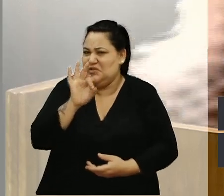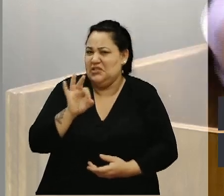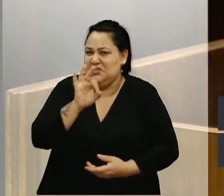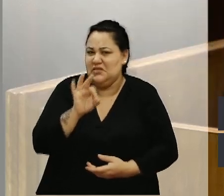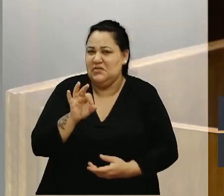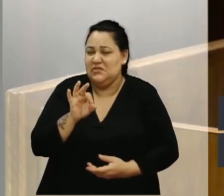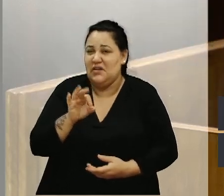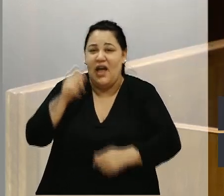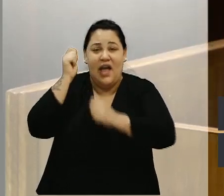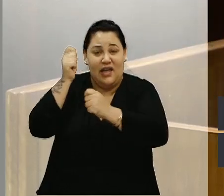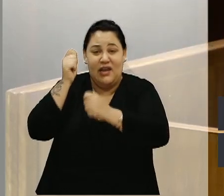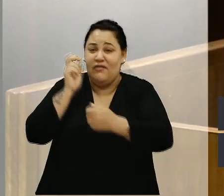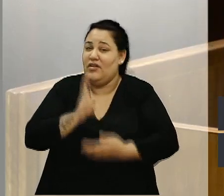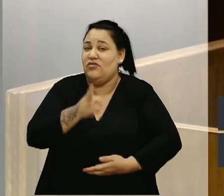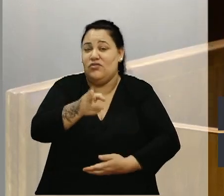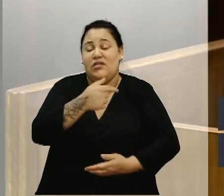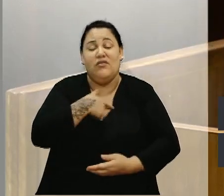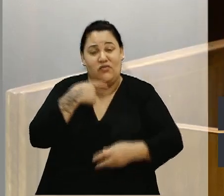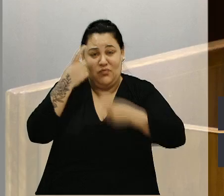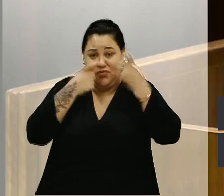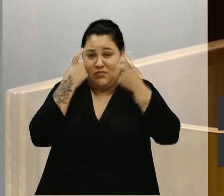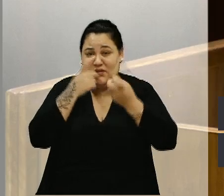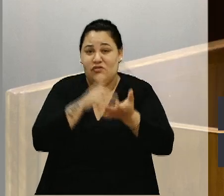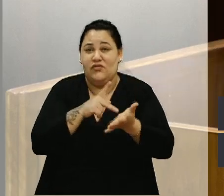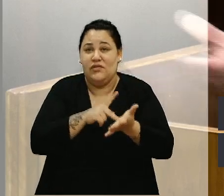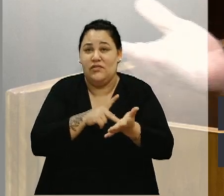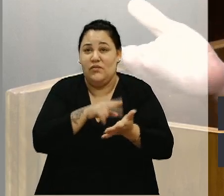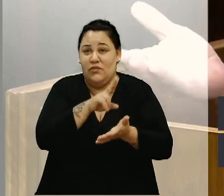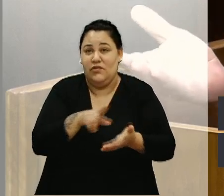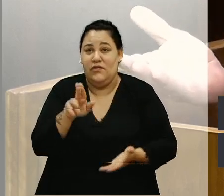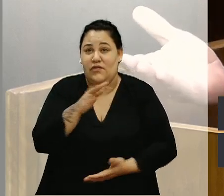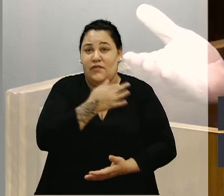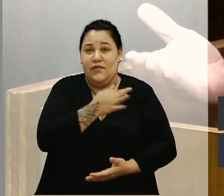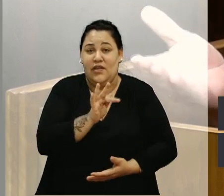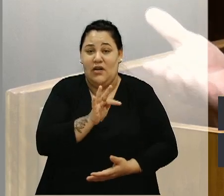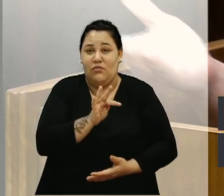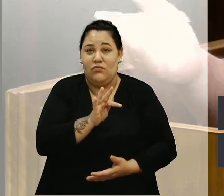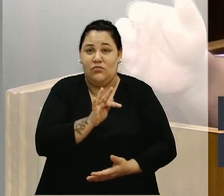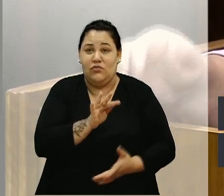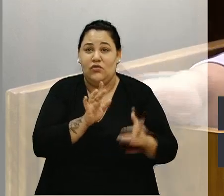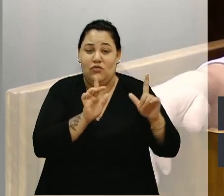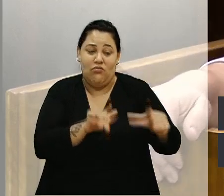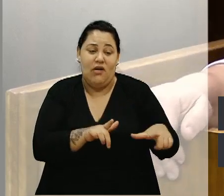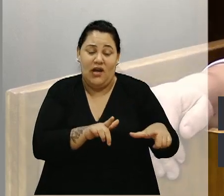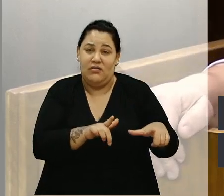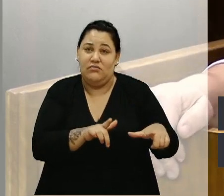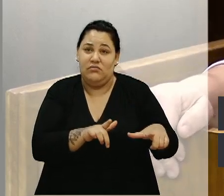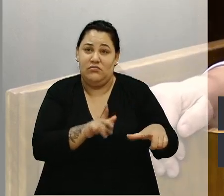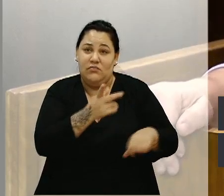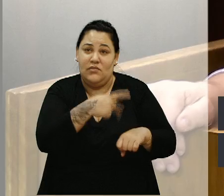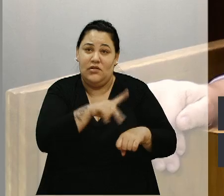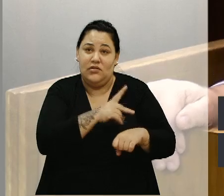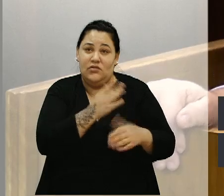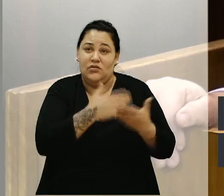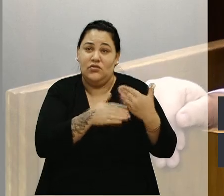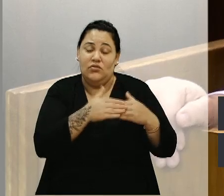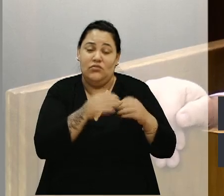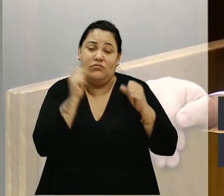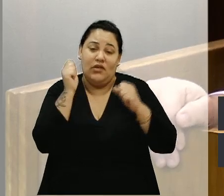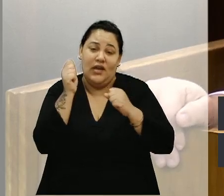vai continuar. Então, me preocupa colocar uma universidade federal onde o país inteiro hoje se encontra em